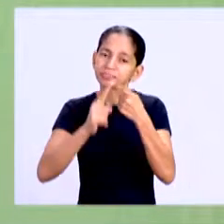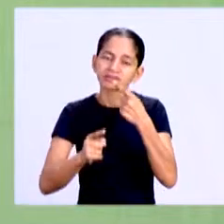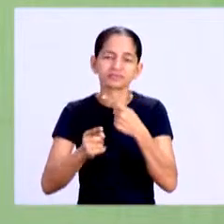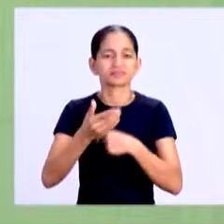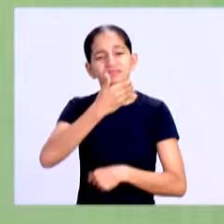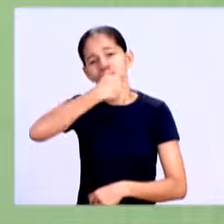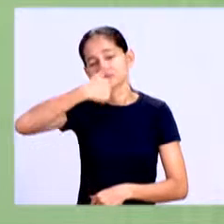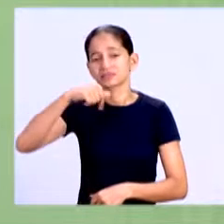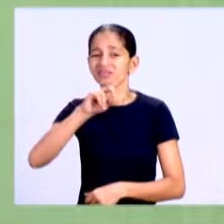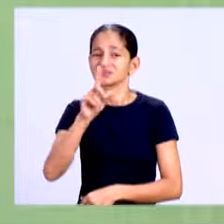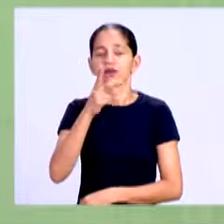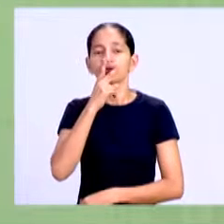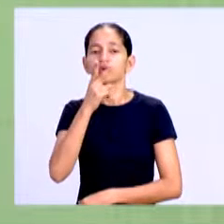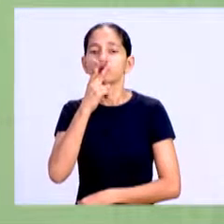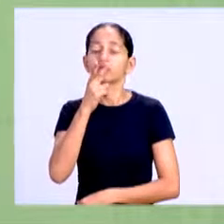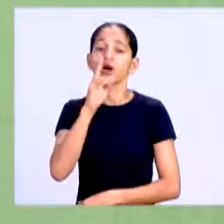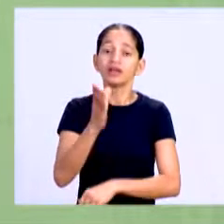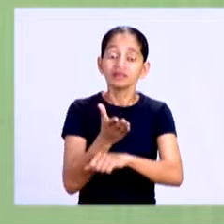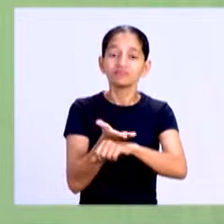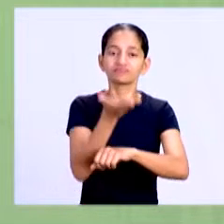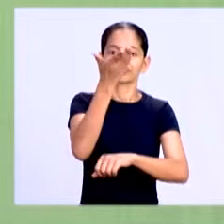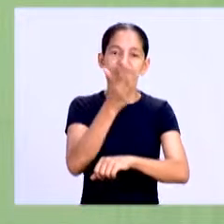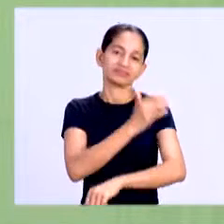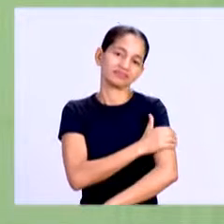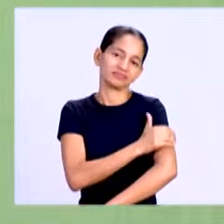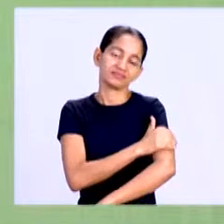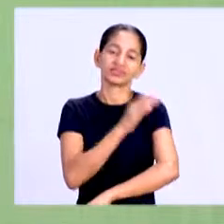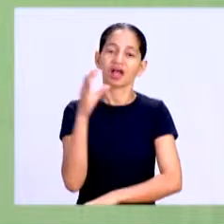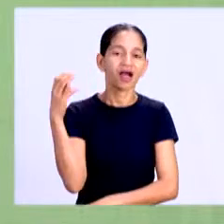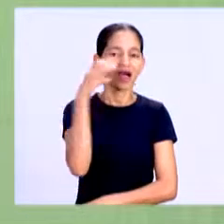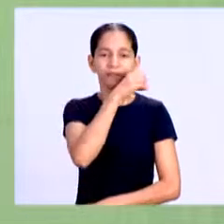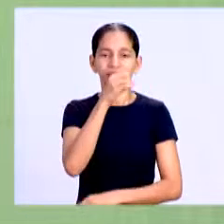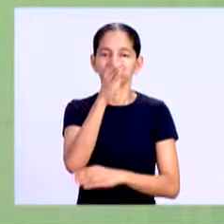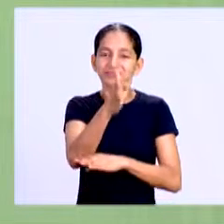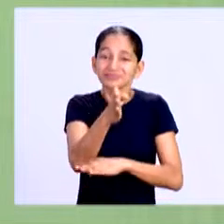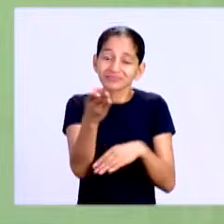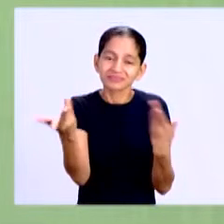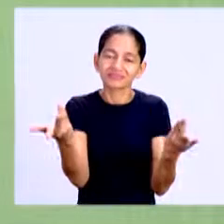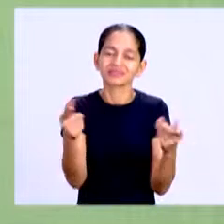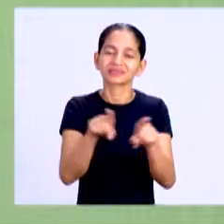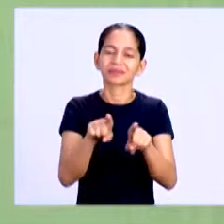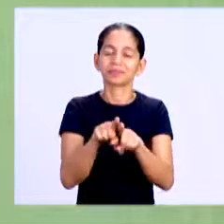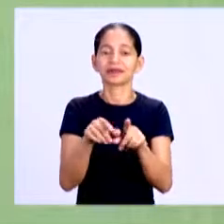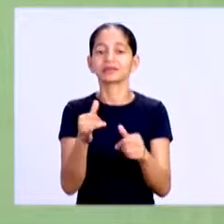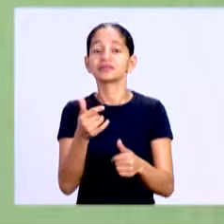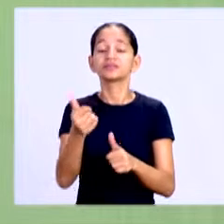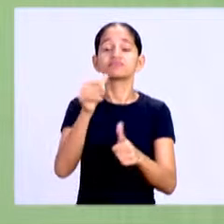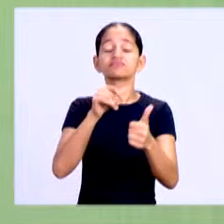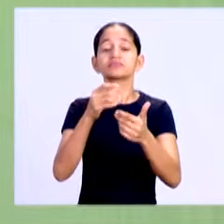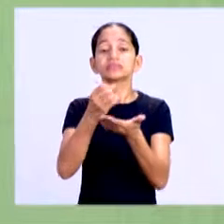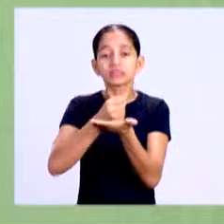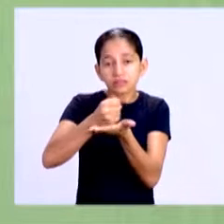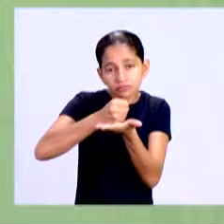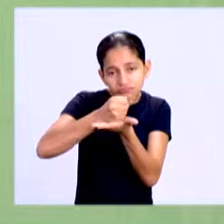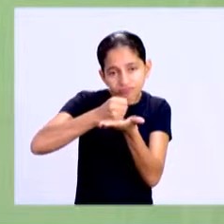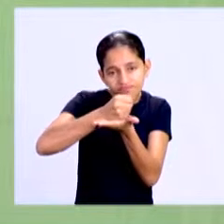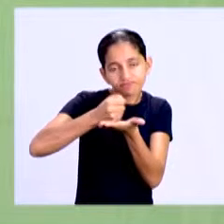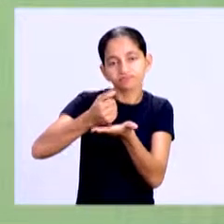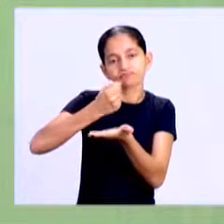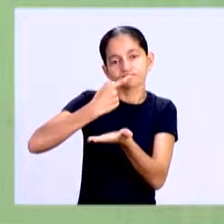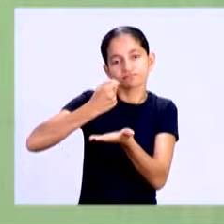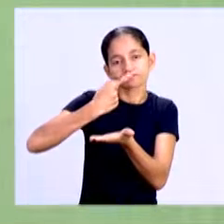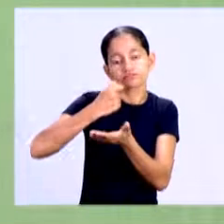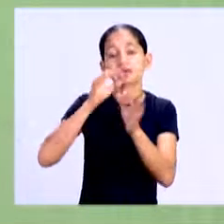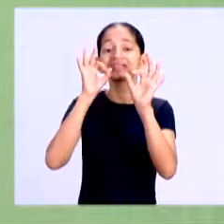o fumo, o cigarro, ele aumenta a pressão nas artérias, tomar regularmente os medicamentos